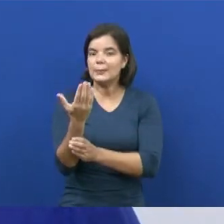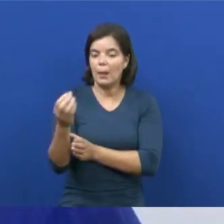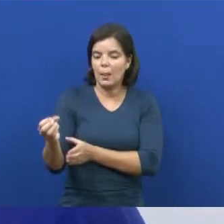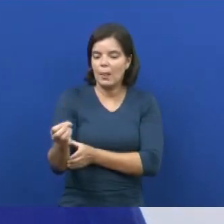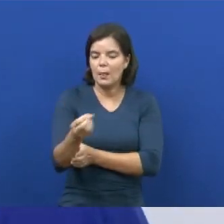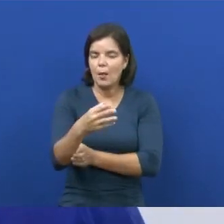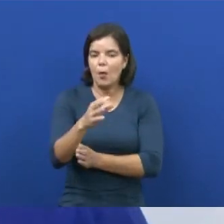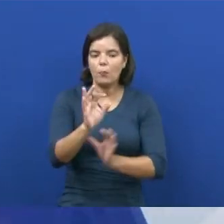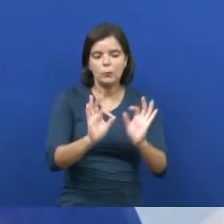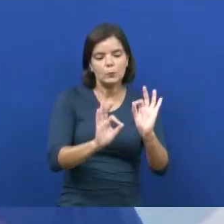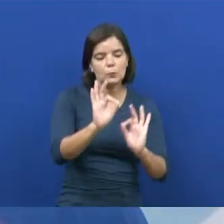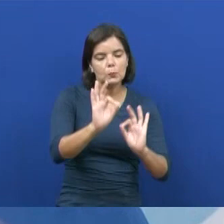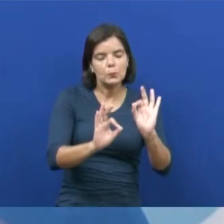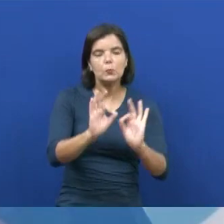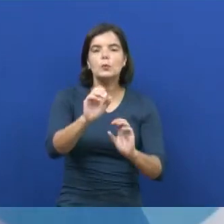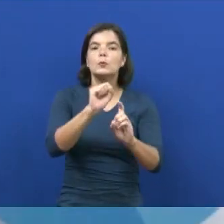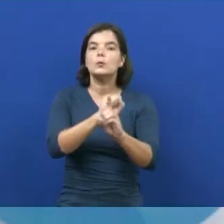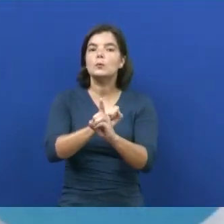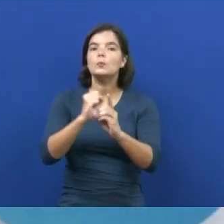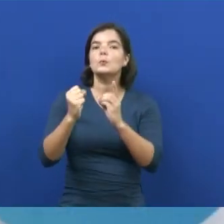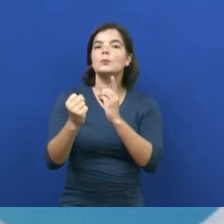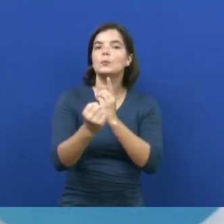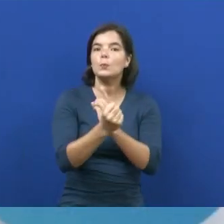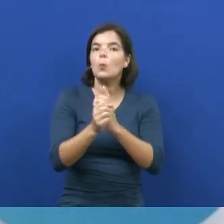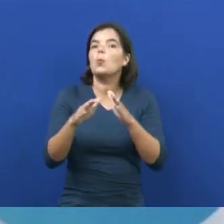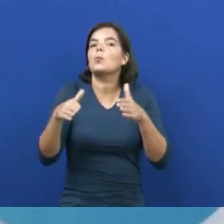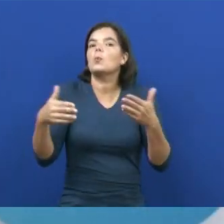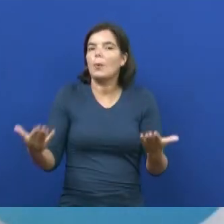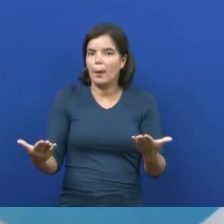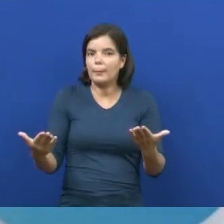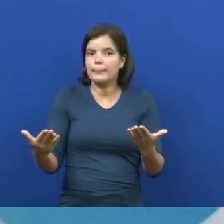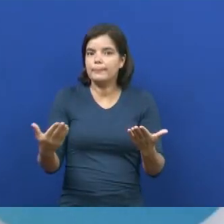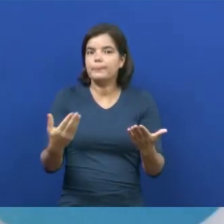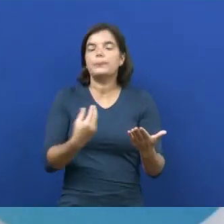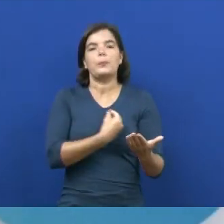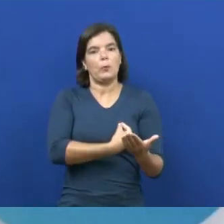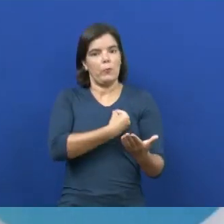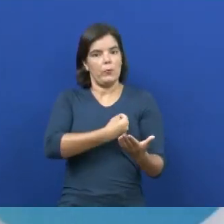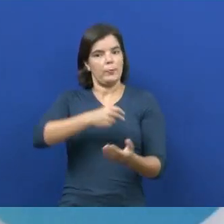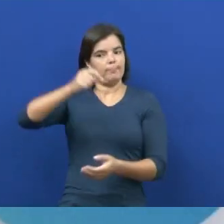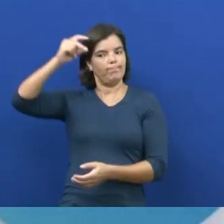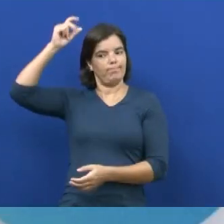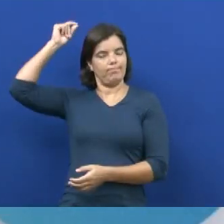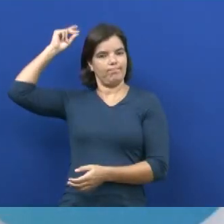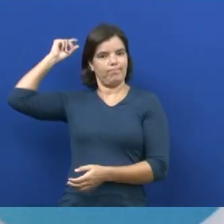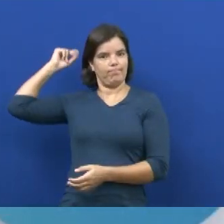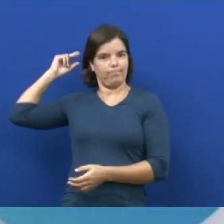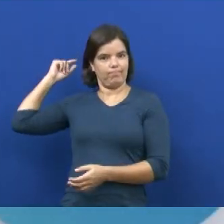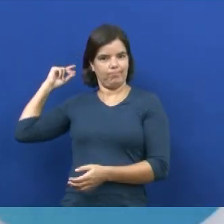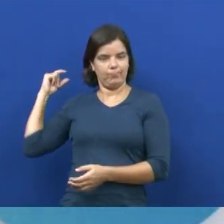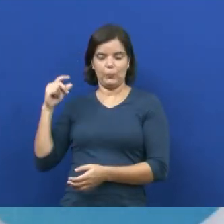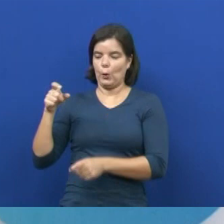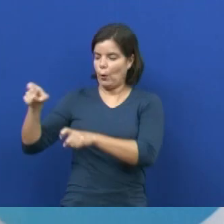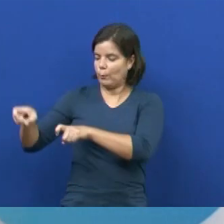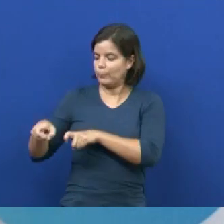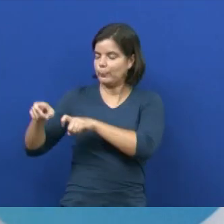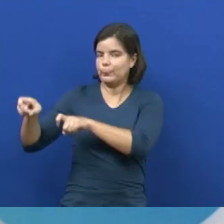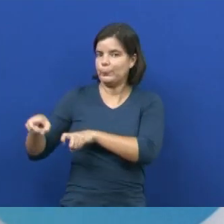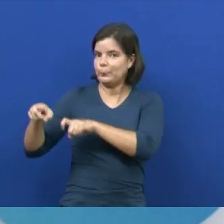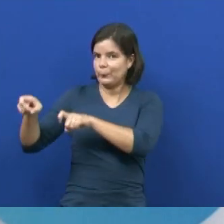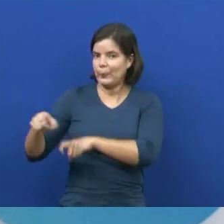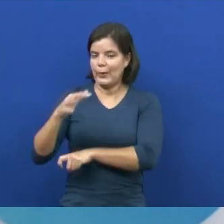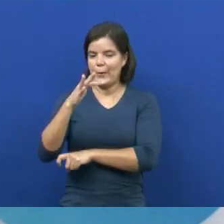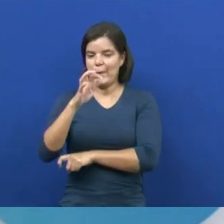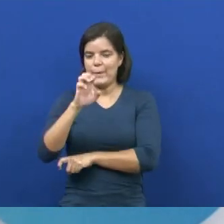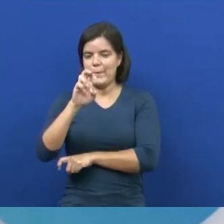nova formação social. Que formação seria essa? Vivíamos no antigo regime, que era o feudalismo.